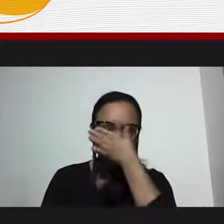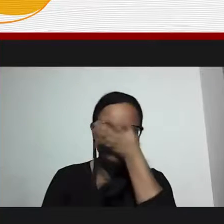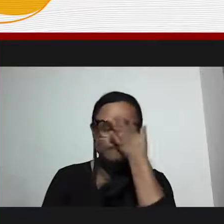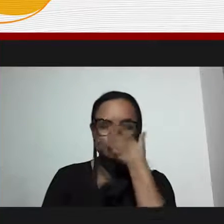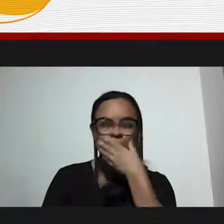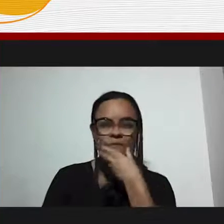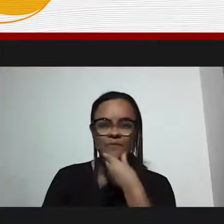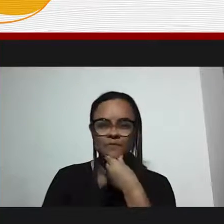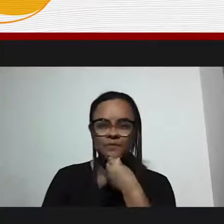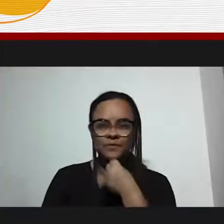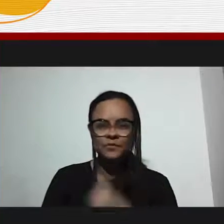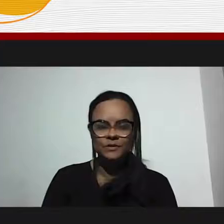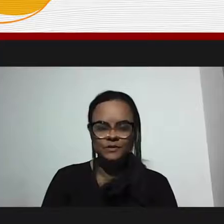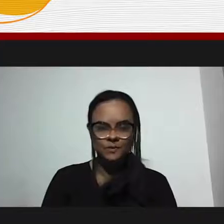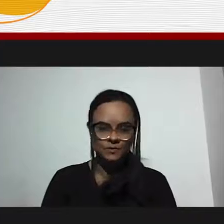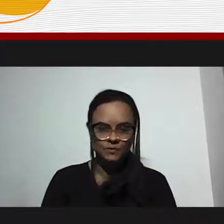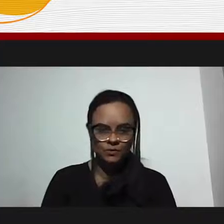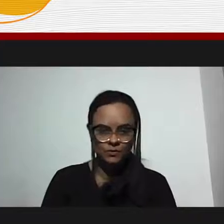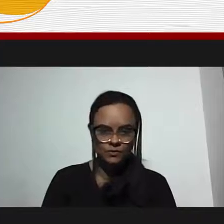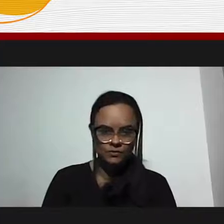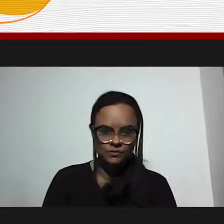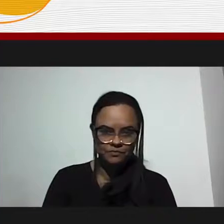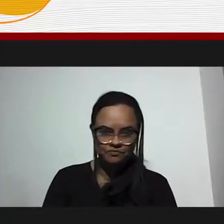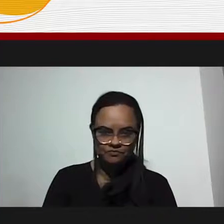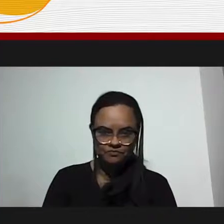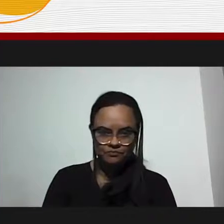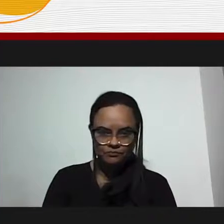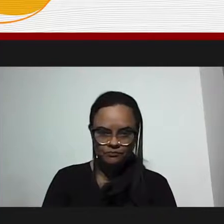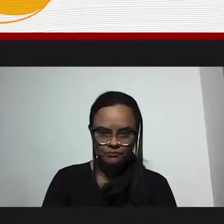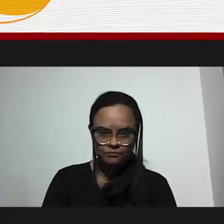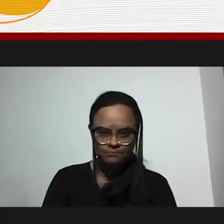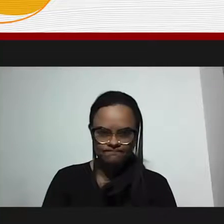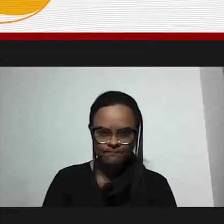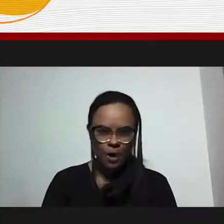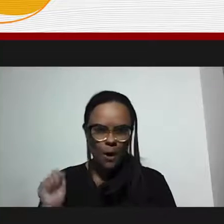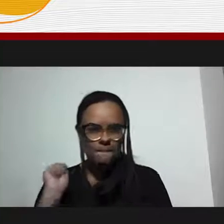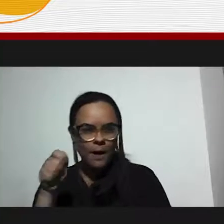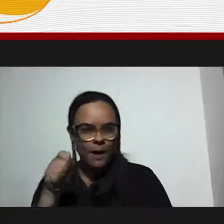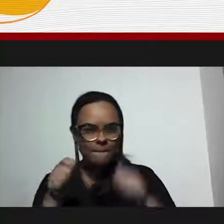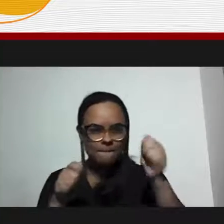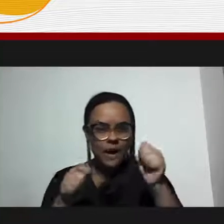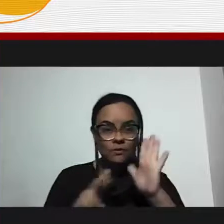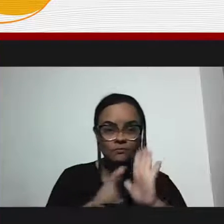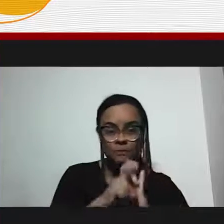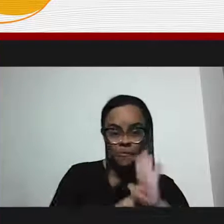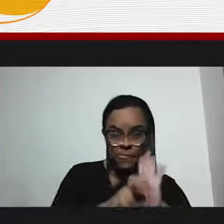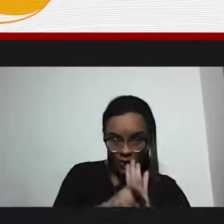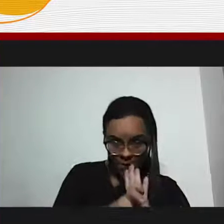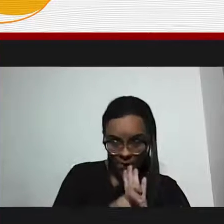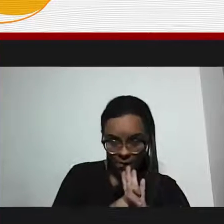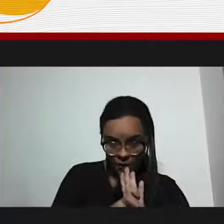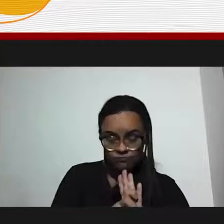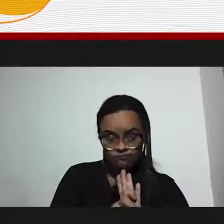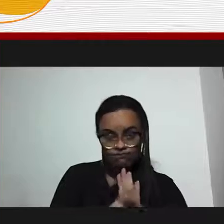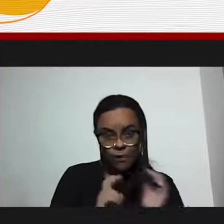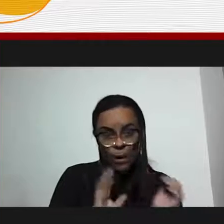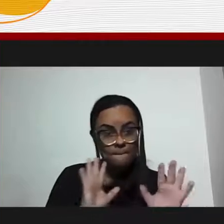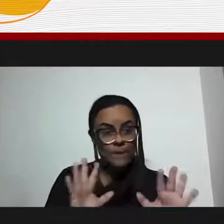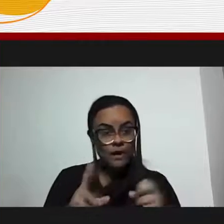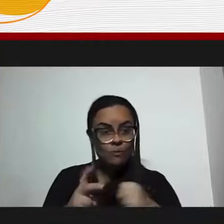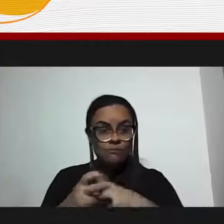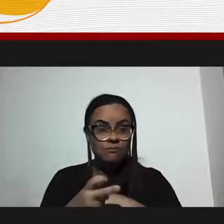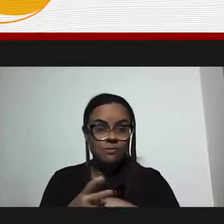de esportes a nível de competição. Mas eu jogo tênis em cadeira de rodas, né? Agora com essa pandemia, infelizmente, a gente